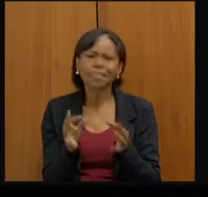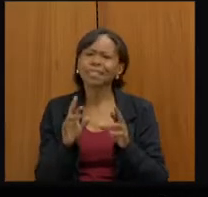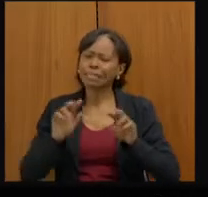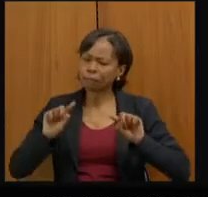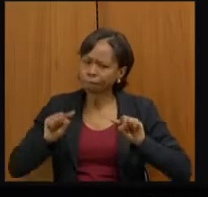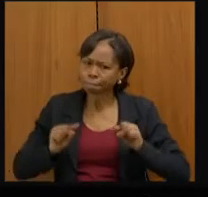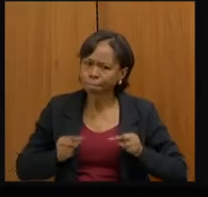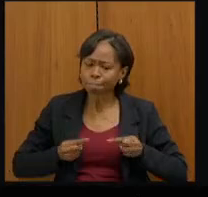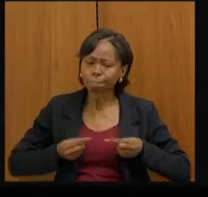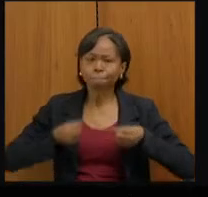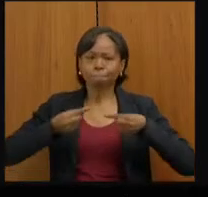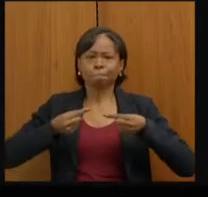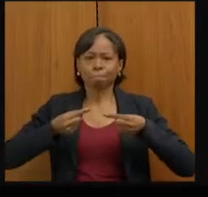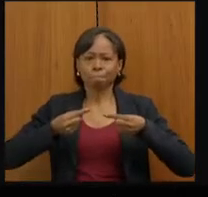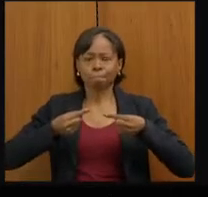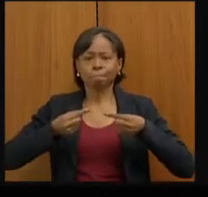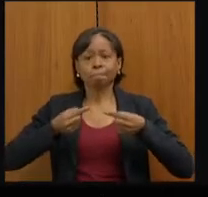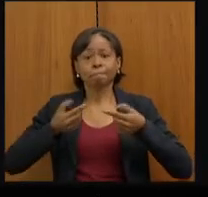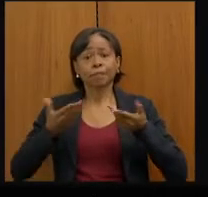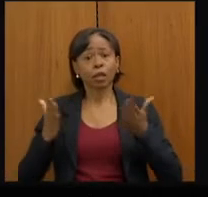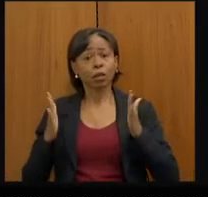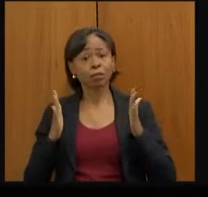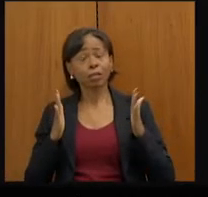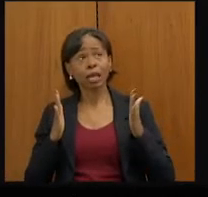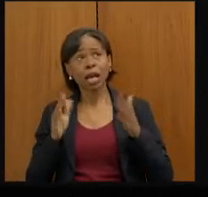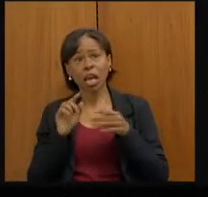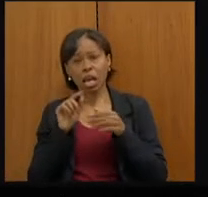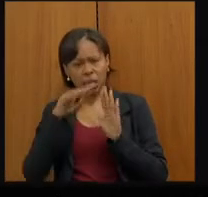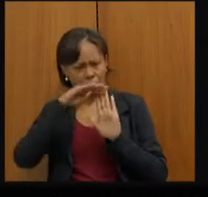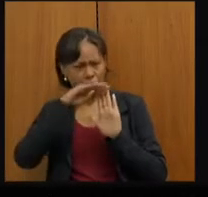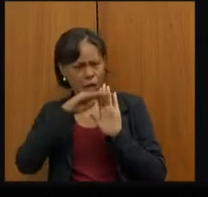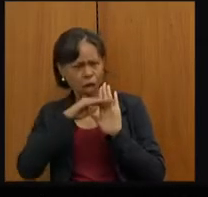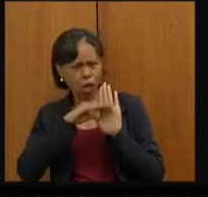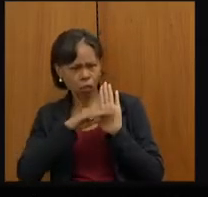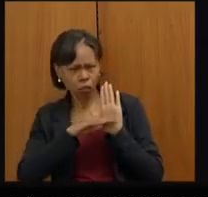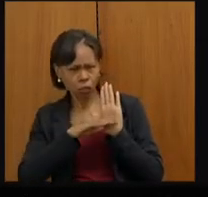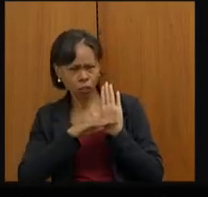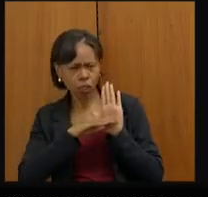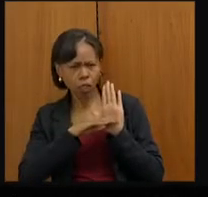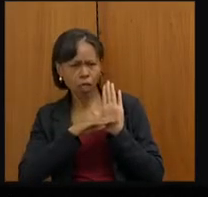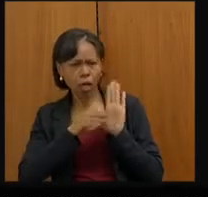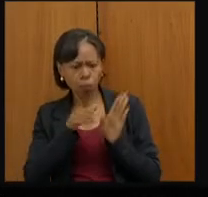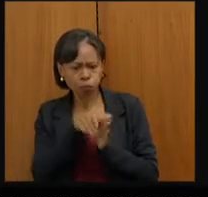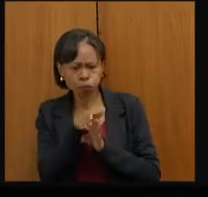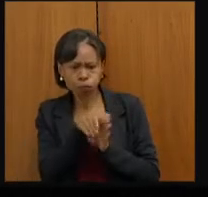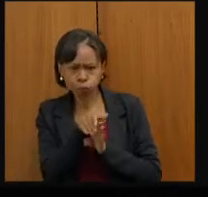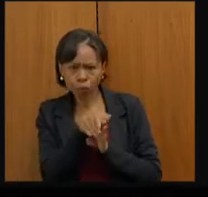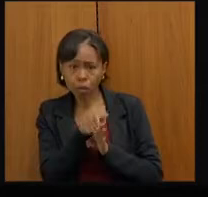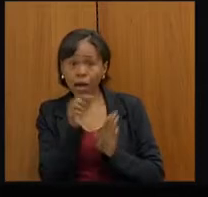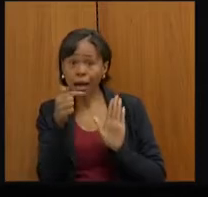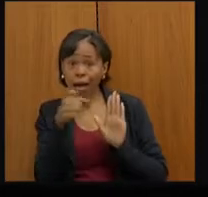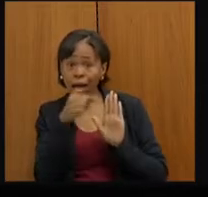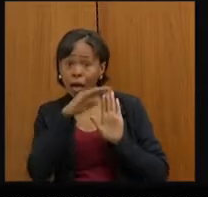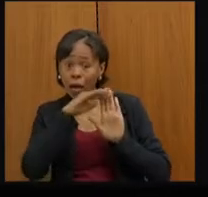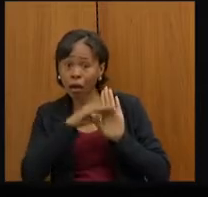ideia é da Comissão da cartilha é uma ideia é importante e atual